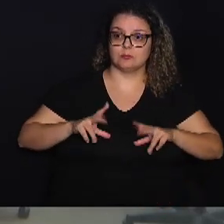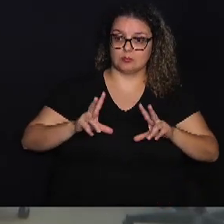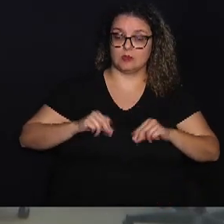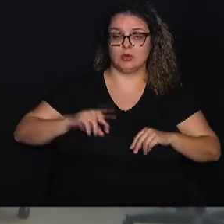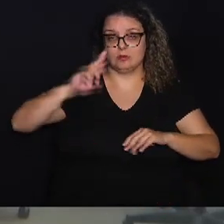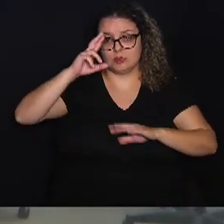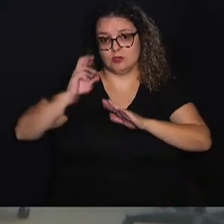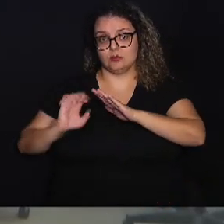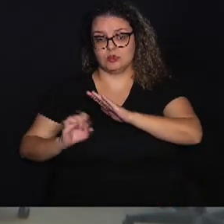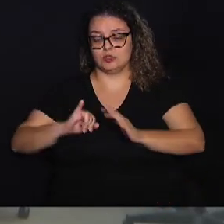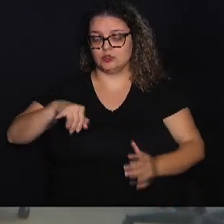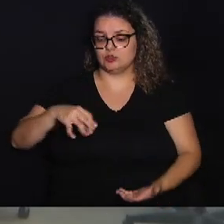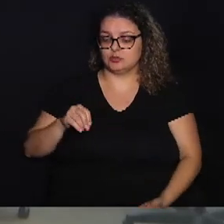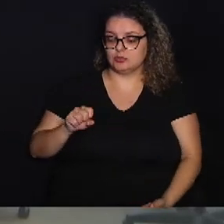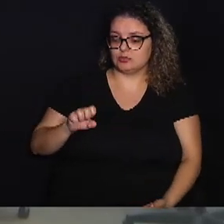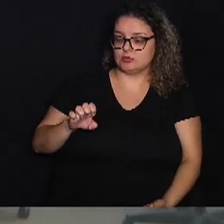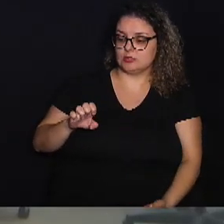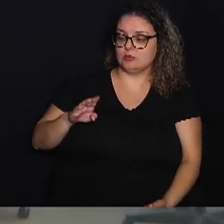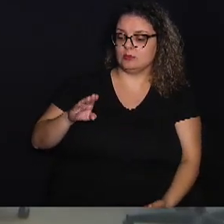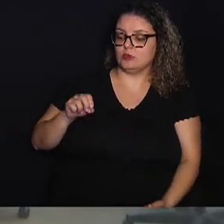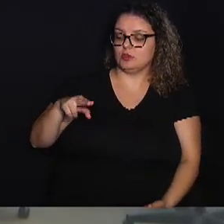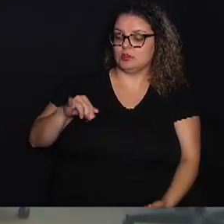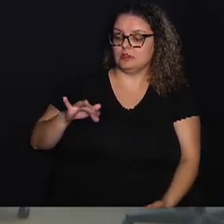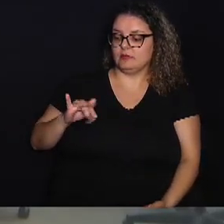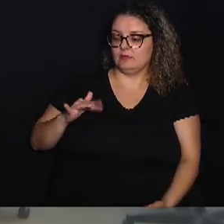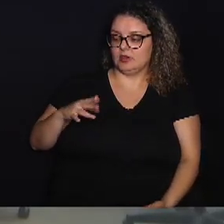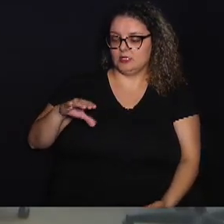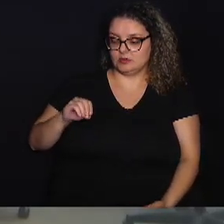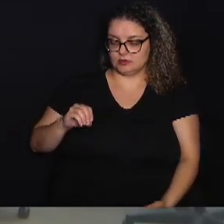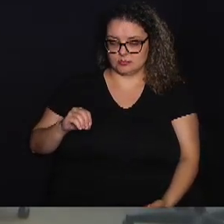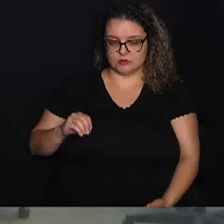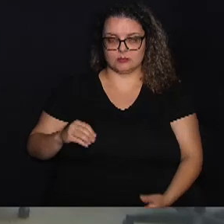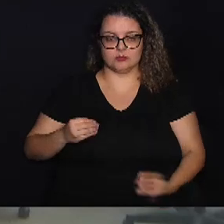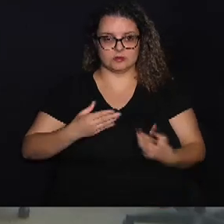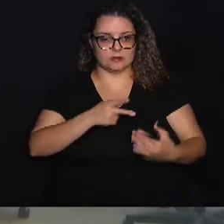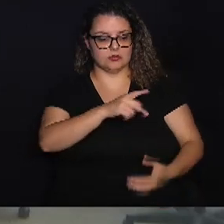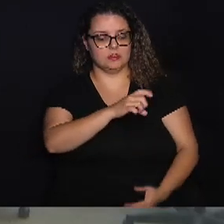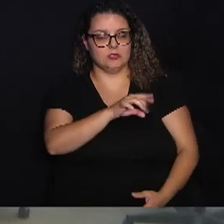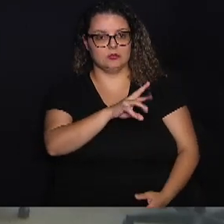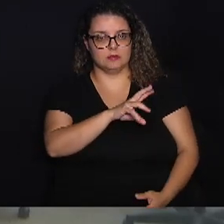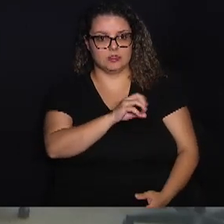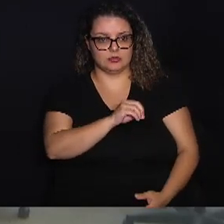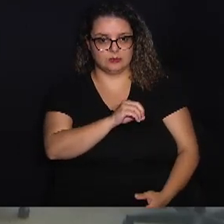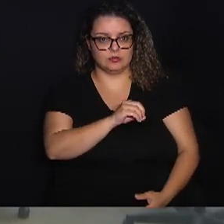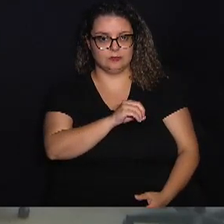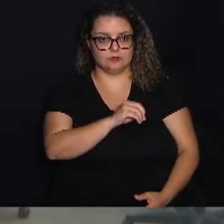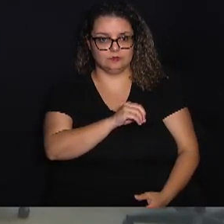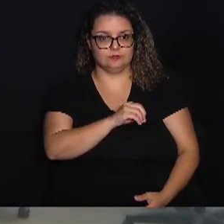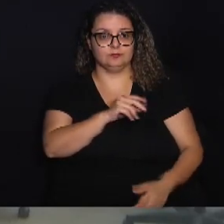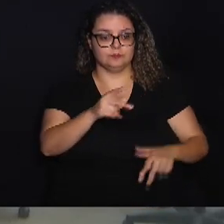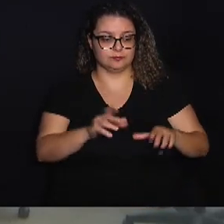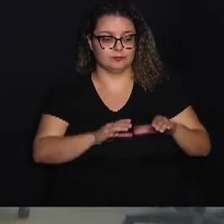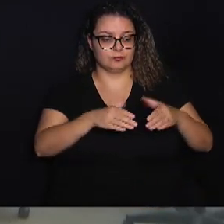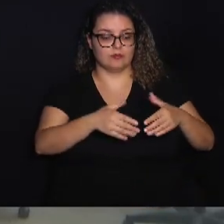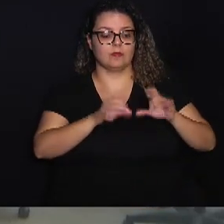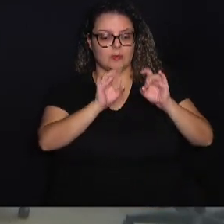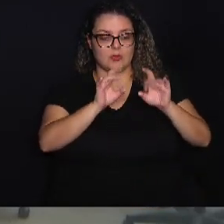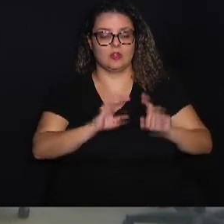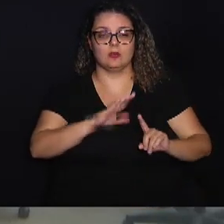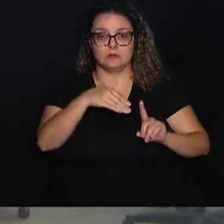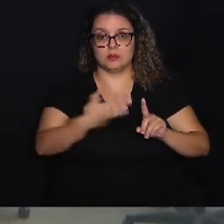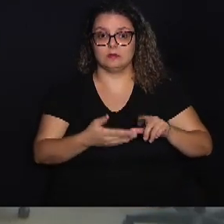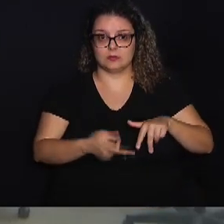Empresarial José Bonifácio Coutinho Nogueira a Pedro Paulo Januário parecer da comissão especial de